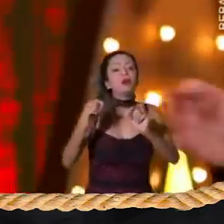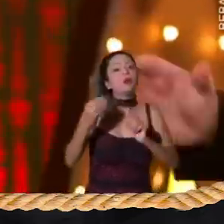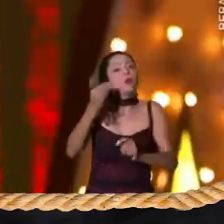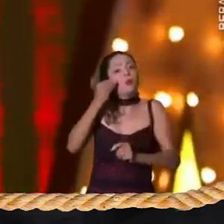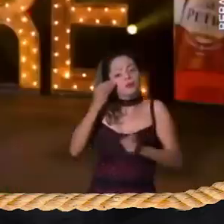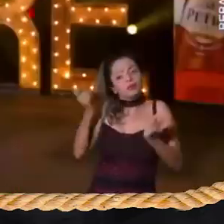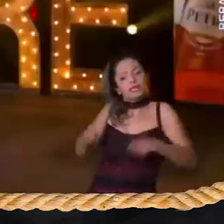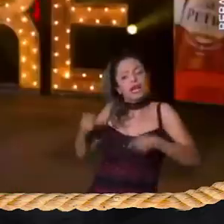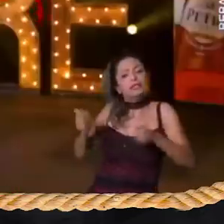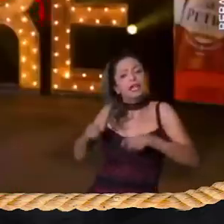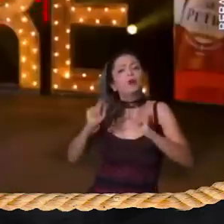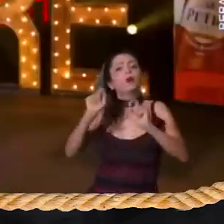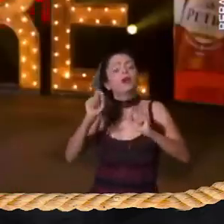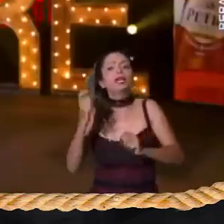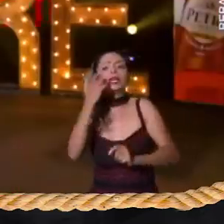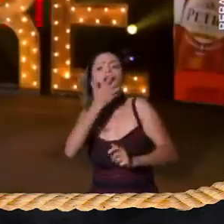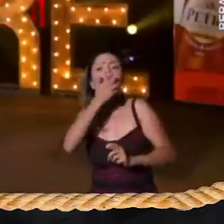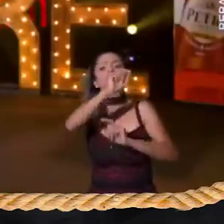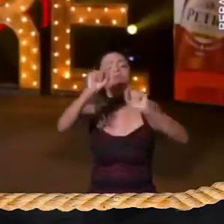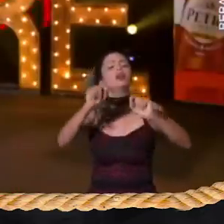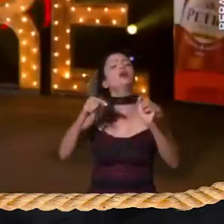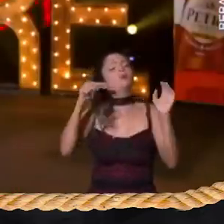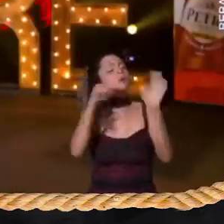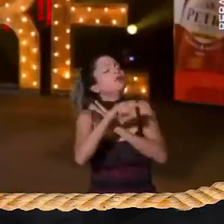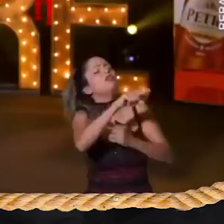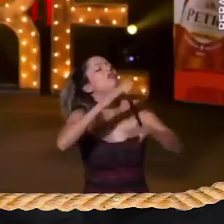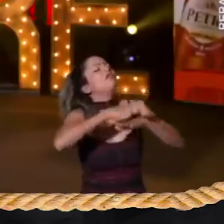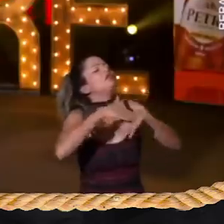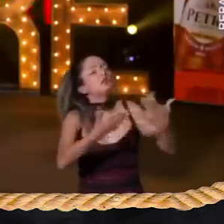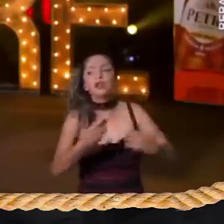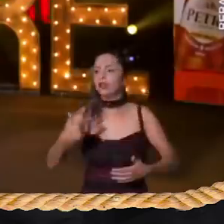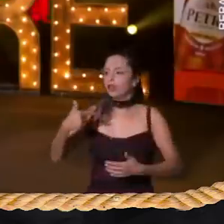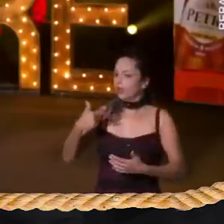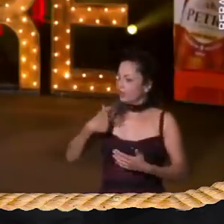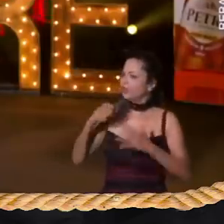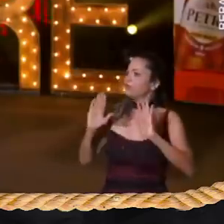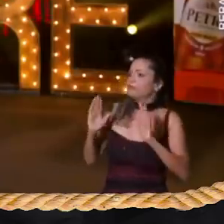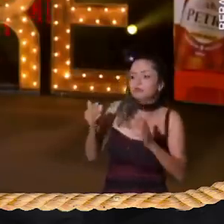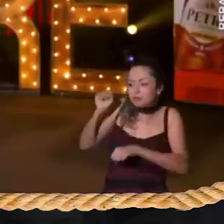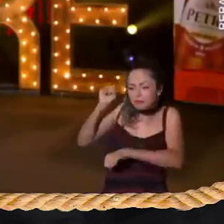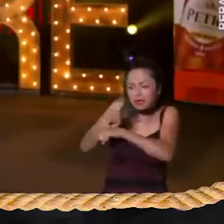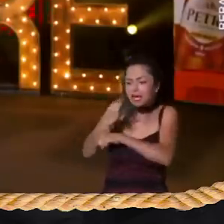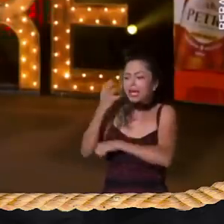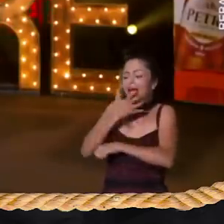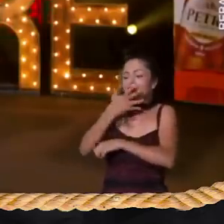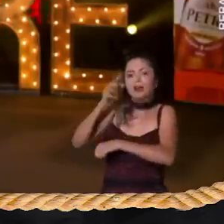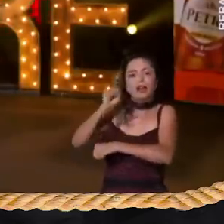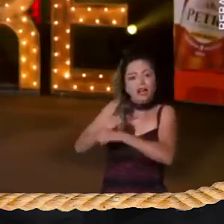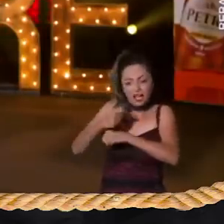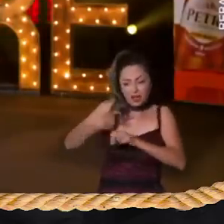Não, eu conheci a minha família, graças a Deus. Tem 100 dias que eu não canto, que eu tirei 2 meses de